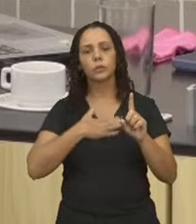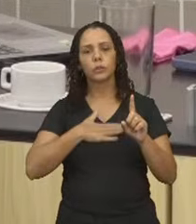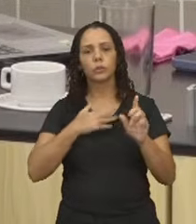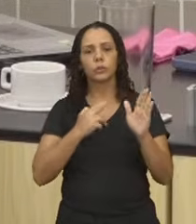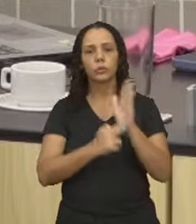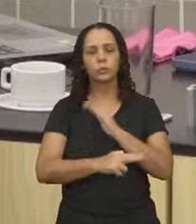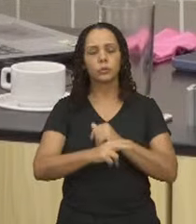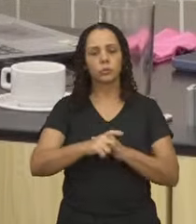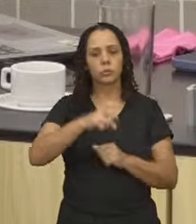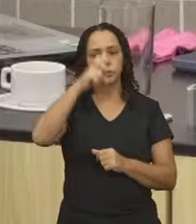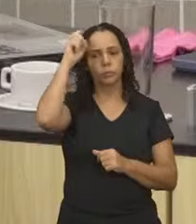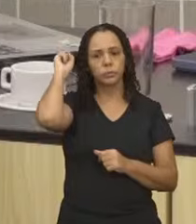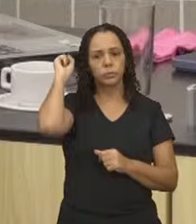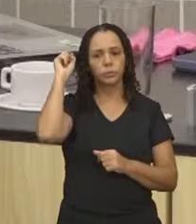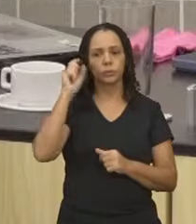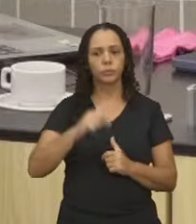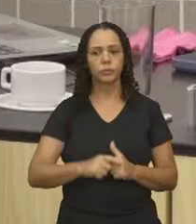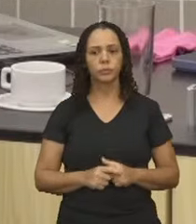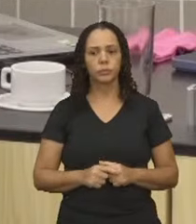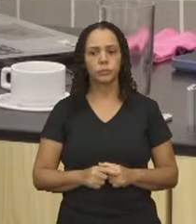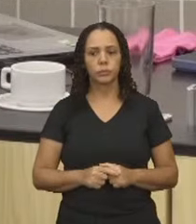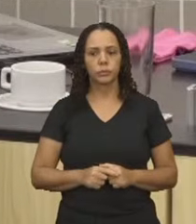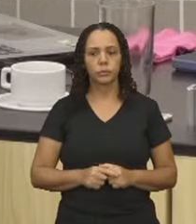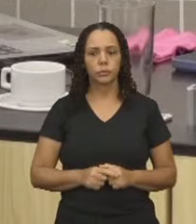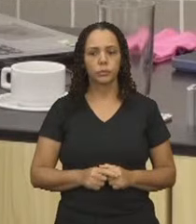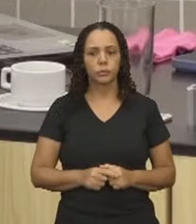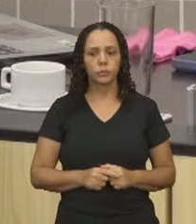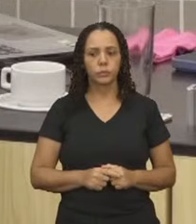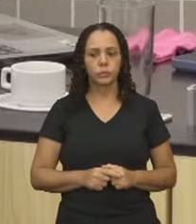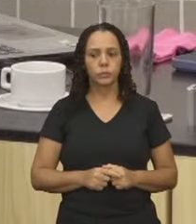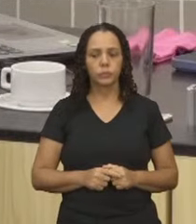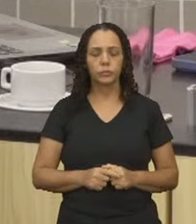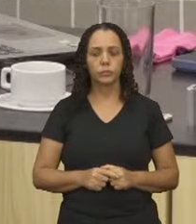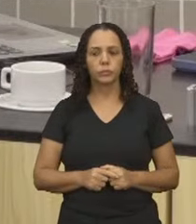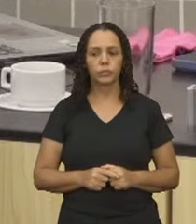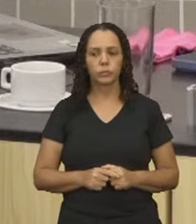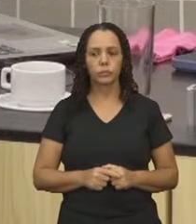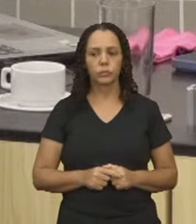Autoria, vereador Jueques Almeida.